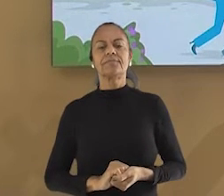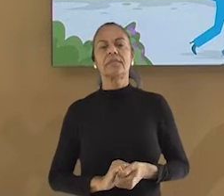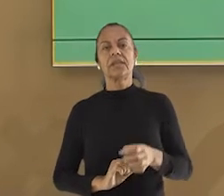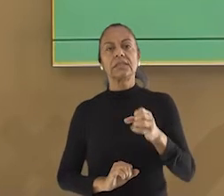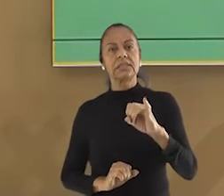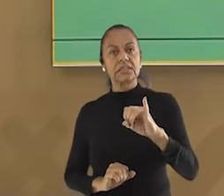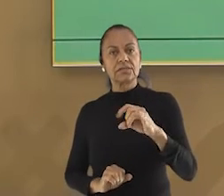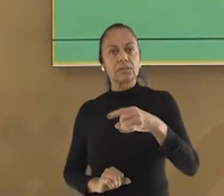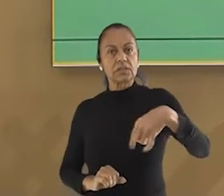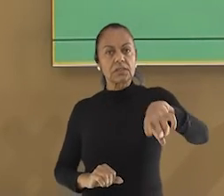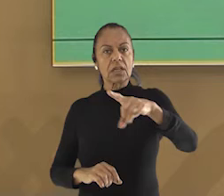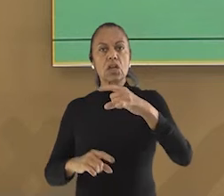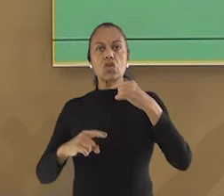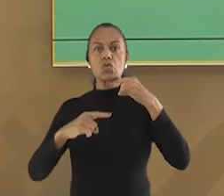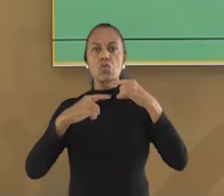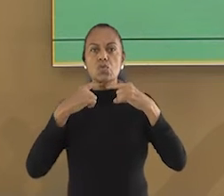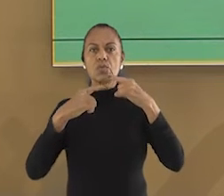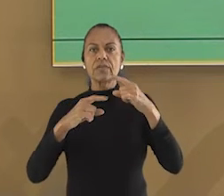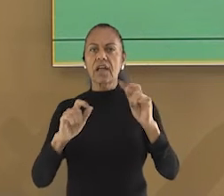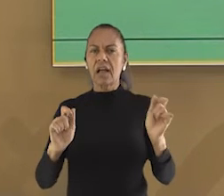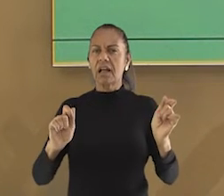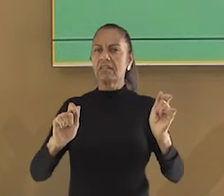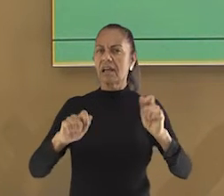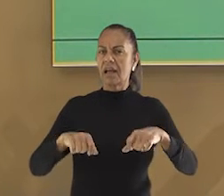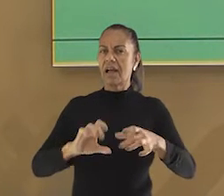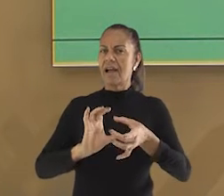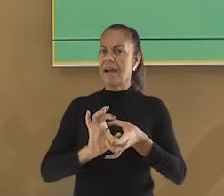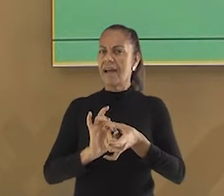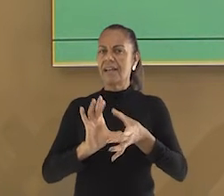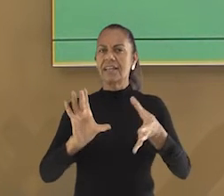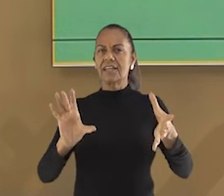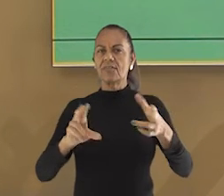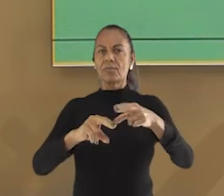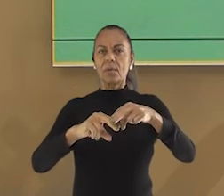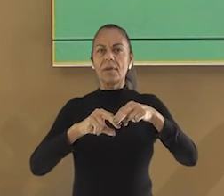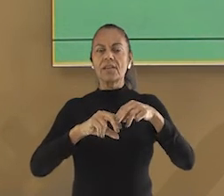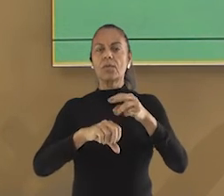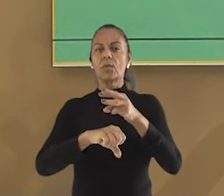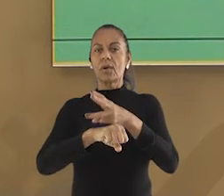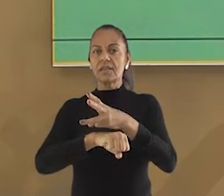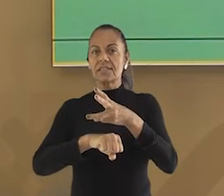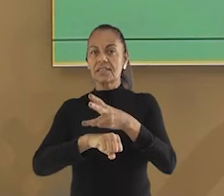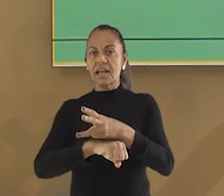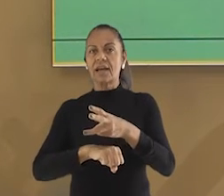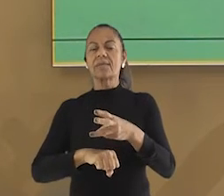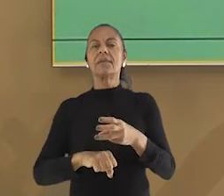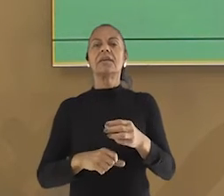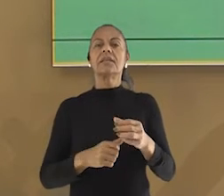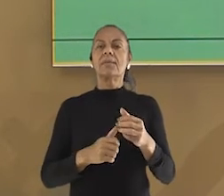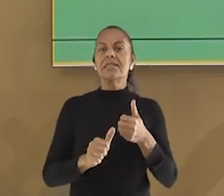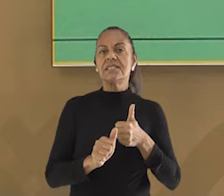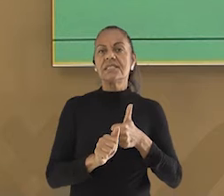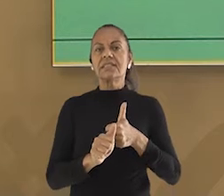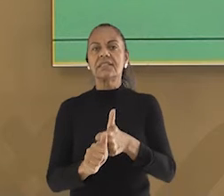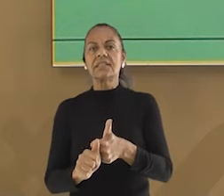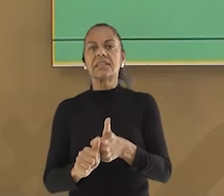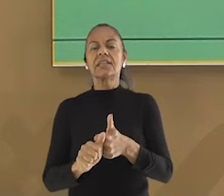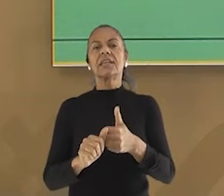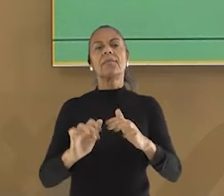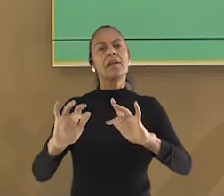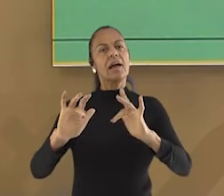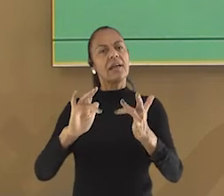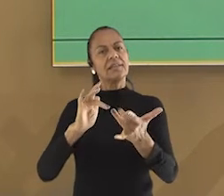E se tiver alguma dúvida, fique à vontade para falar conosco por meio do WhatsApp, mas também pode